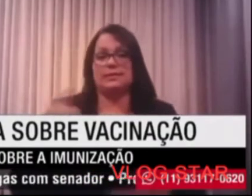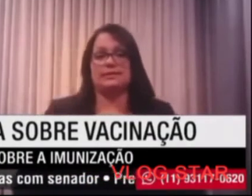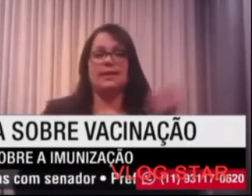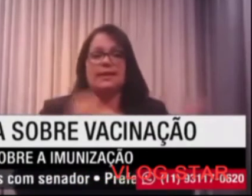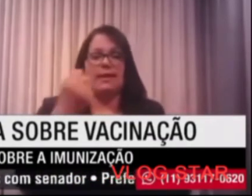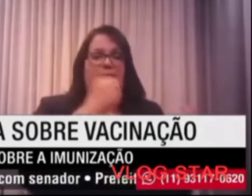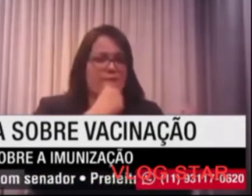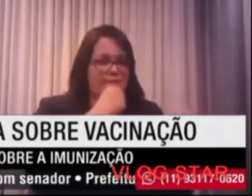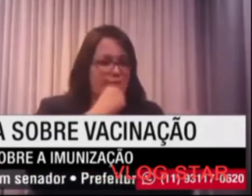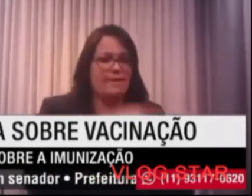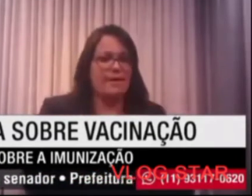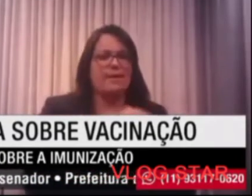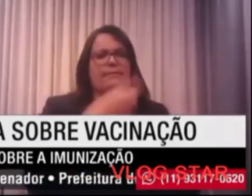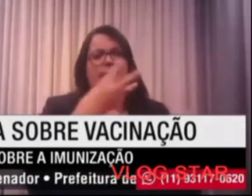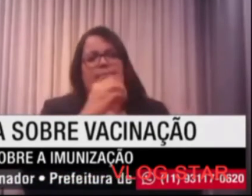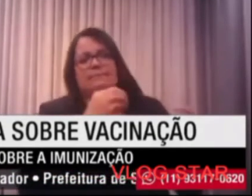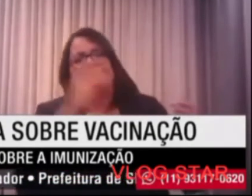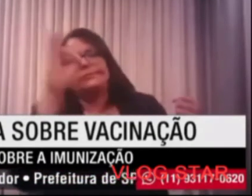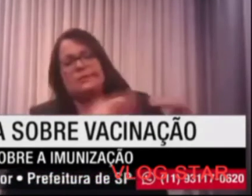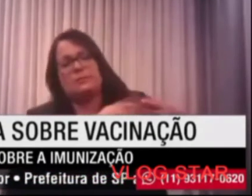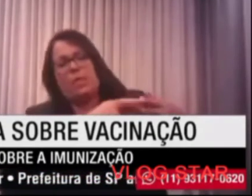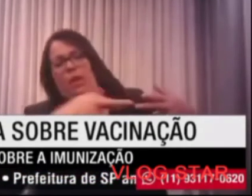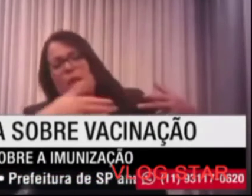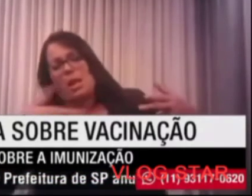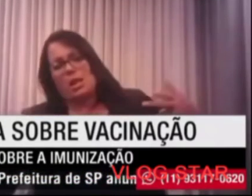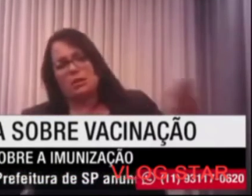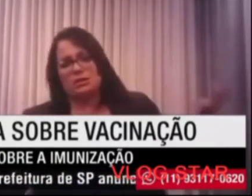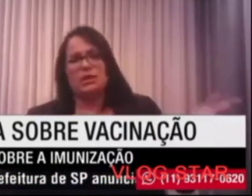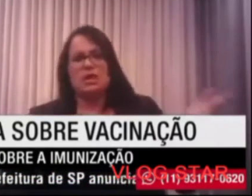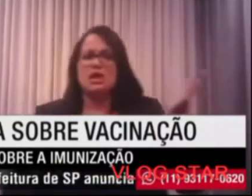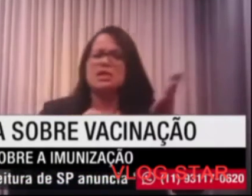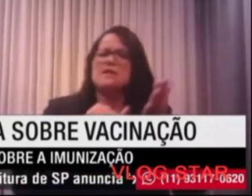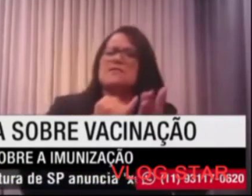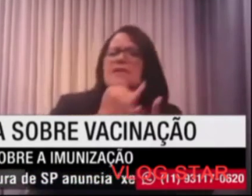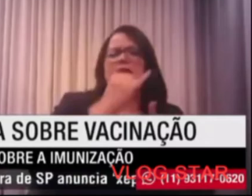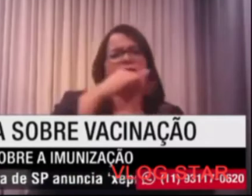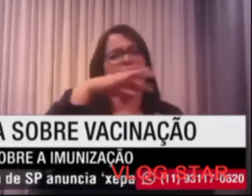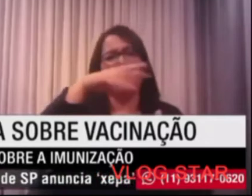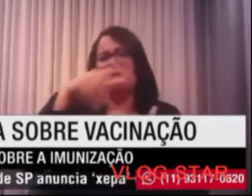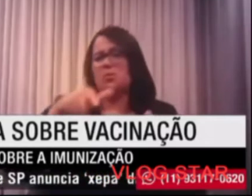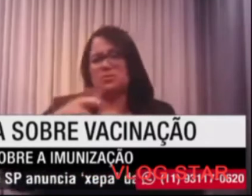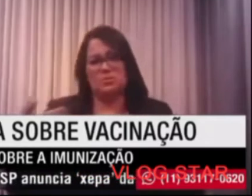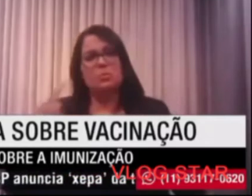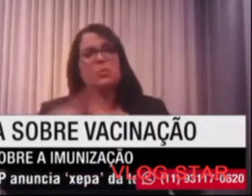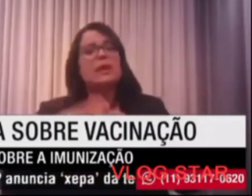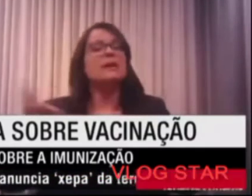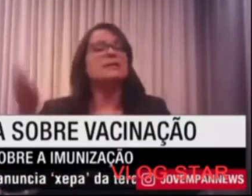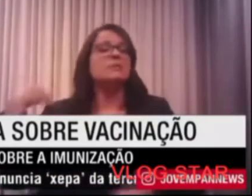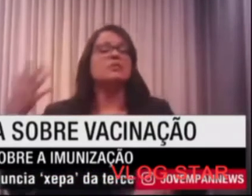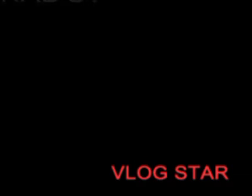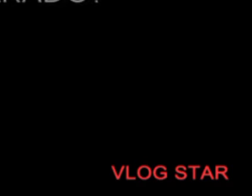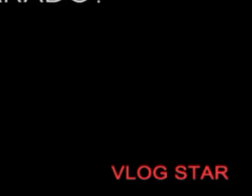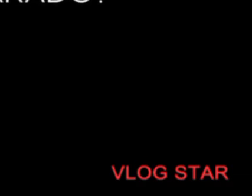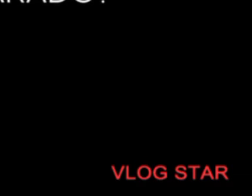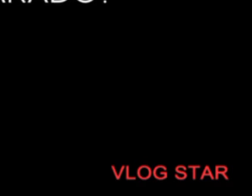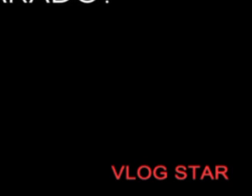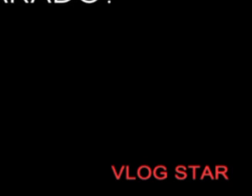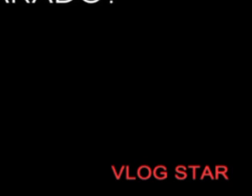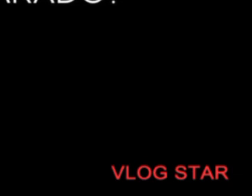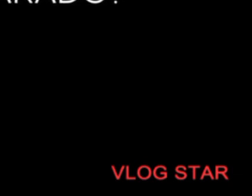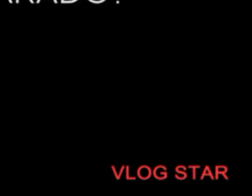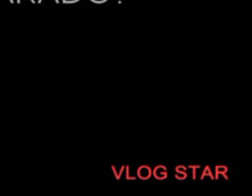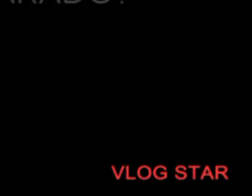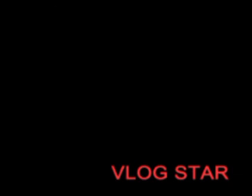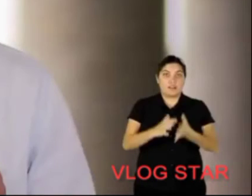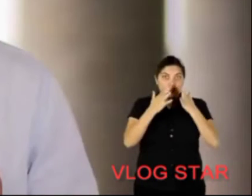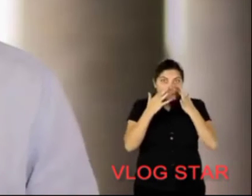saúde Marcelo Queiroga sobre a decisão do ministério de liberar a vacinação de adolescentes de 12 e 17 anos